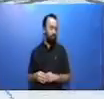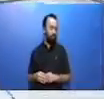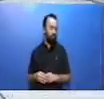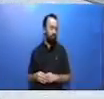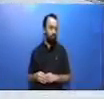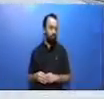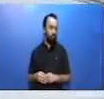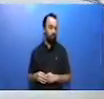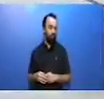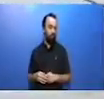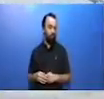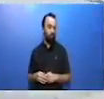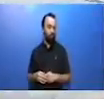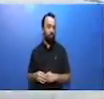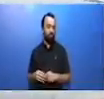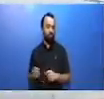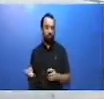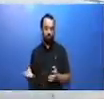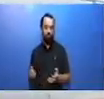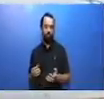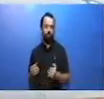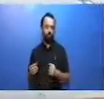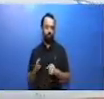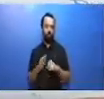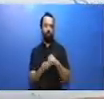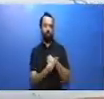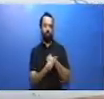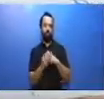olha lá. San Diego,